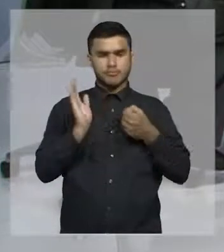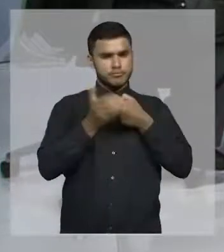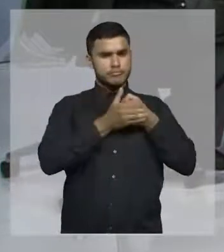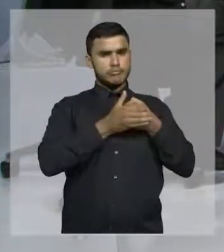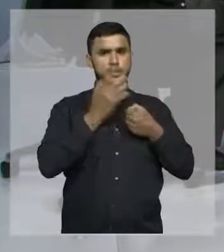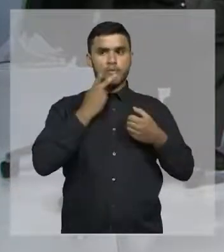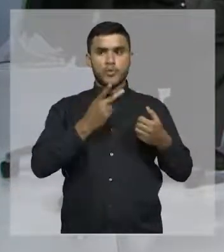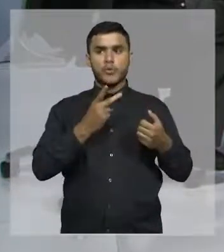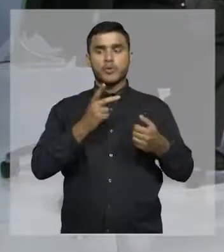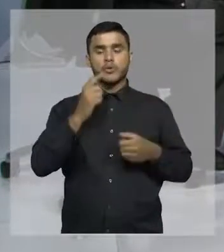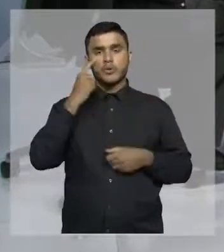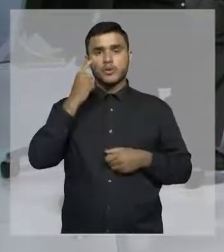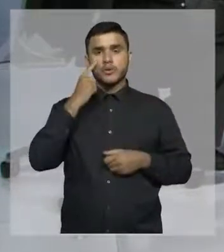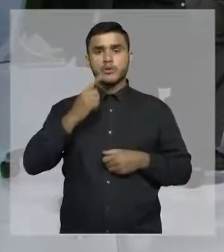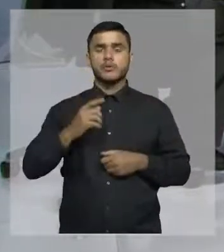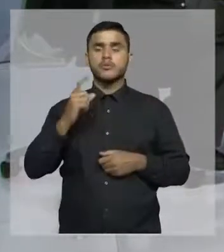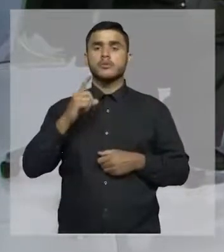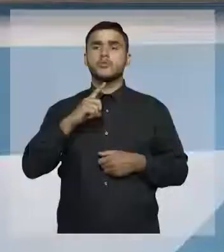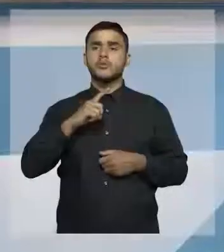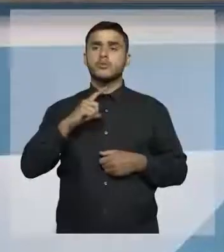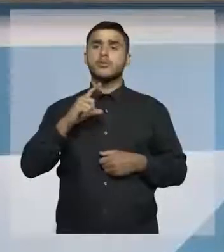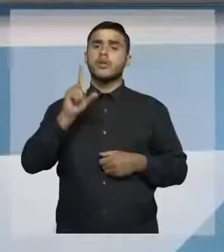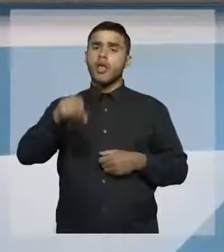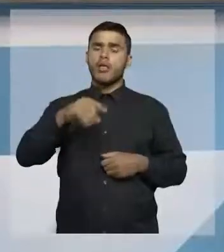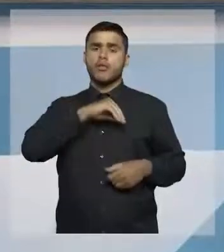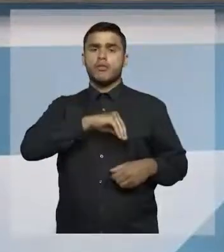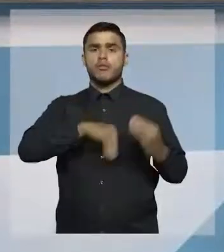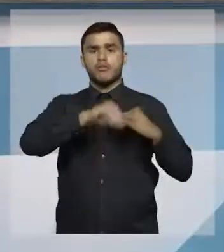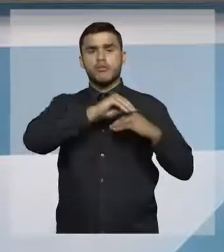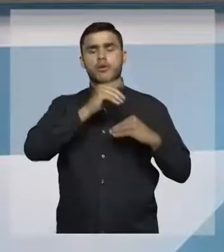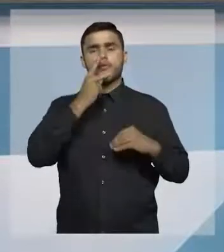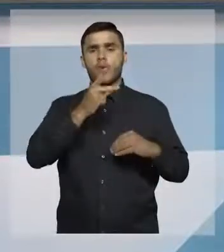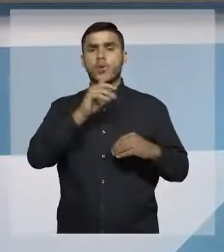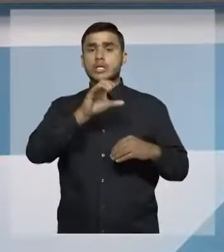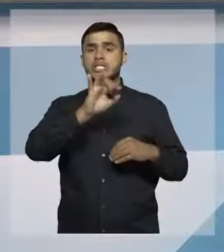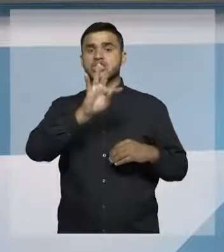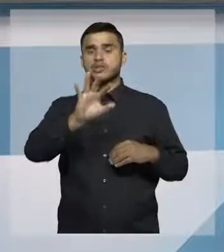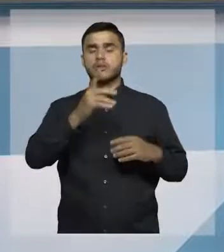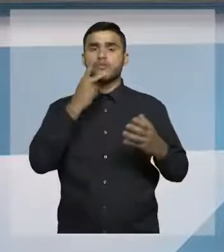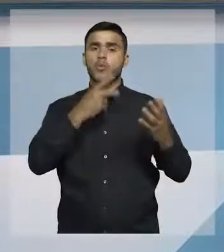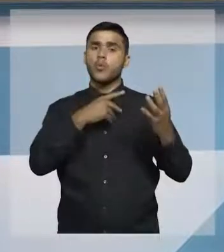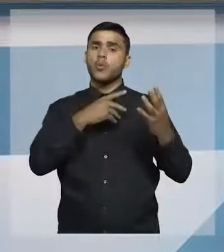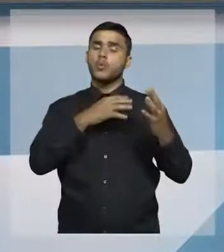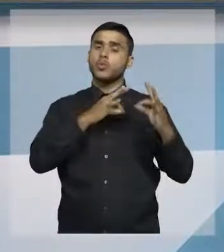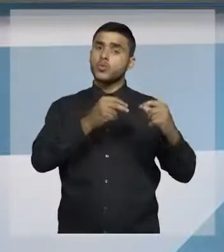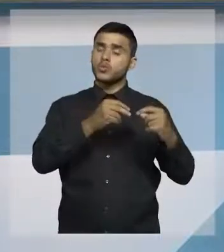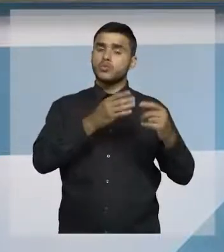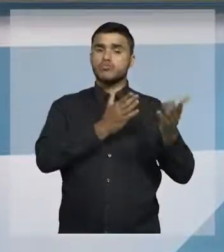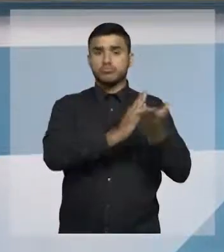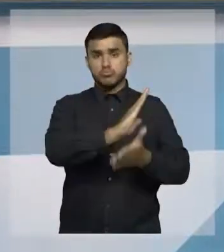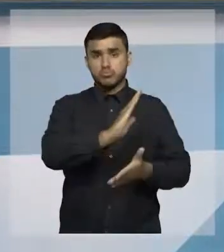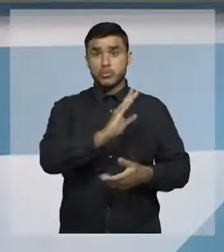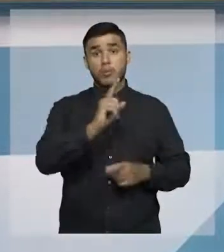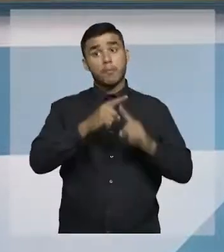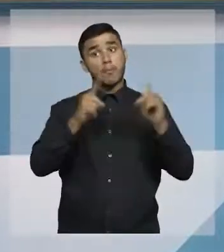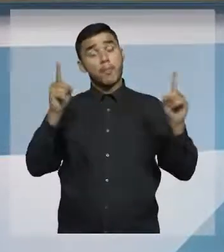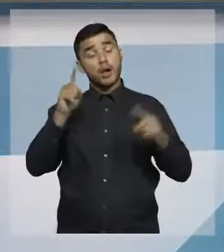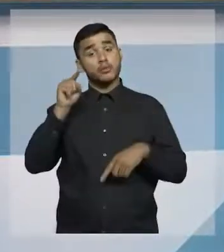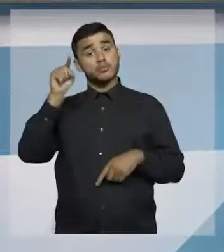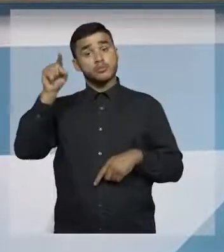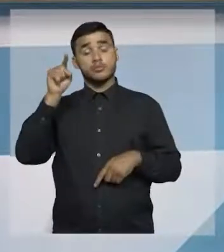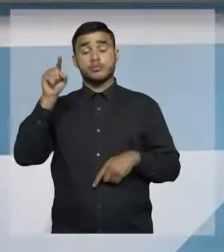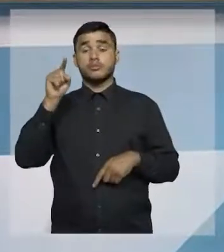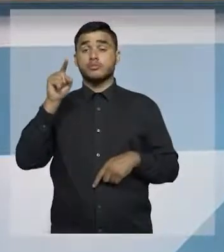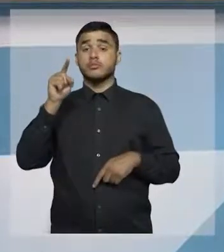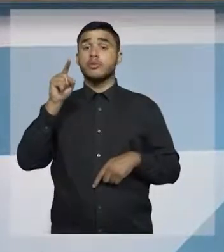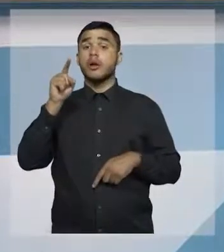CID, porque era uma reivindicação rápida, embora contra a orientação do presidente da Petrobras, o